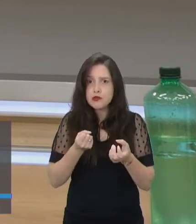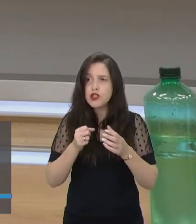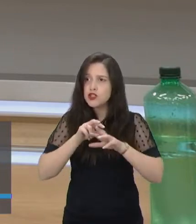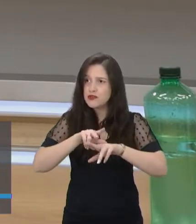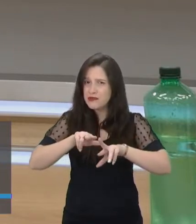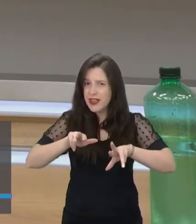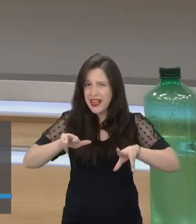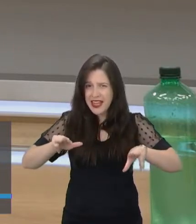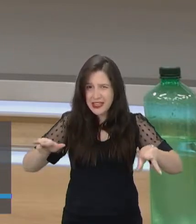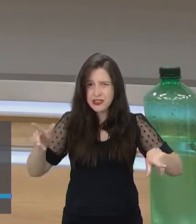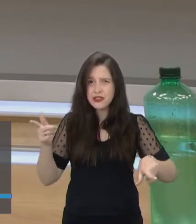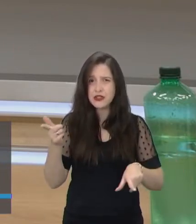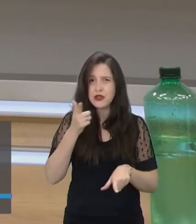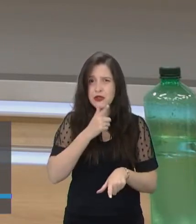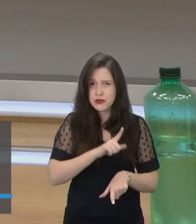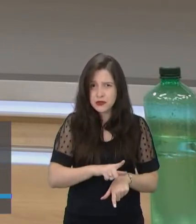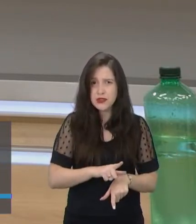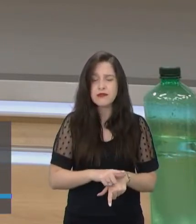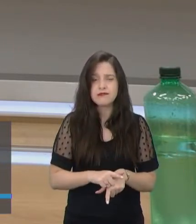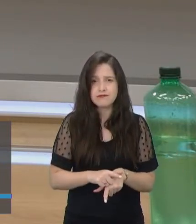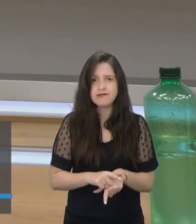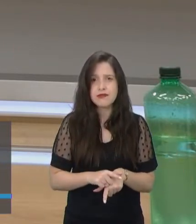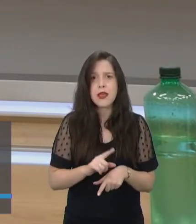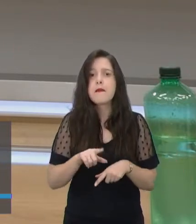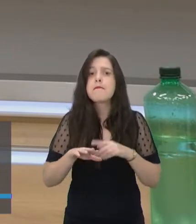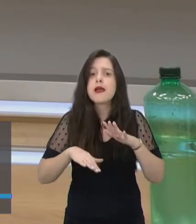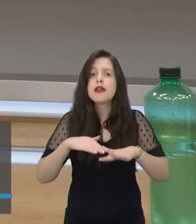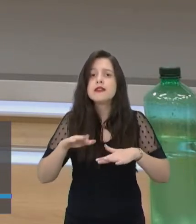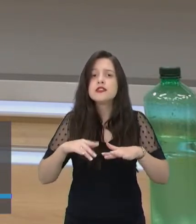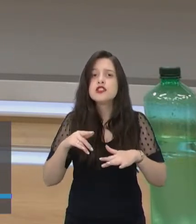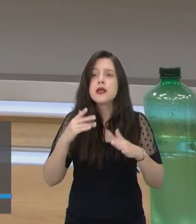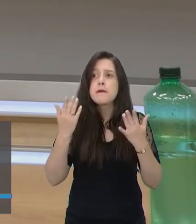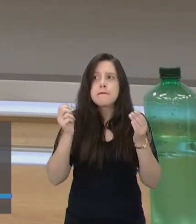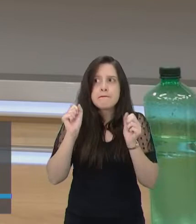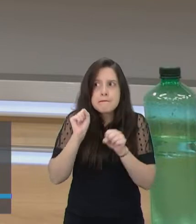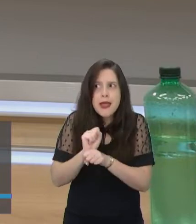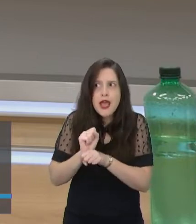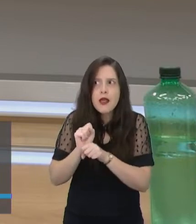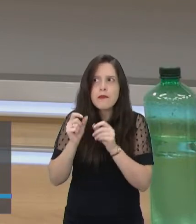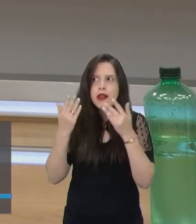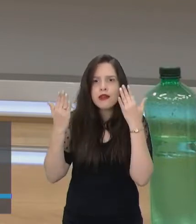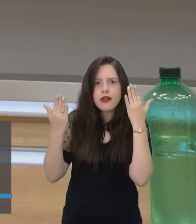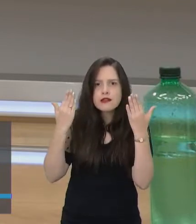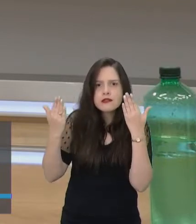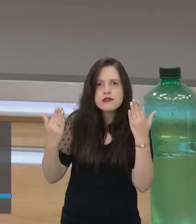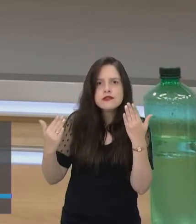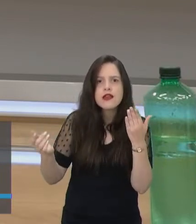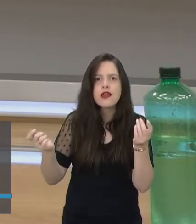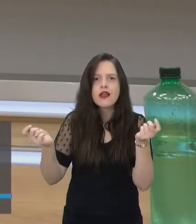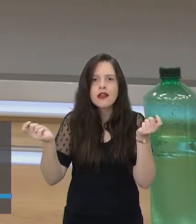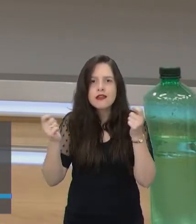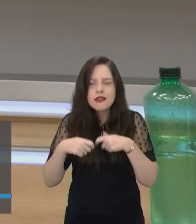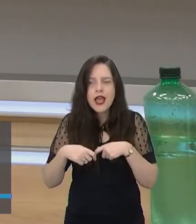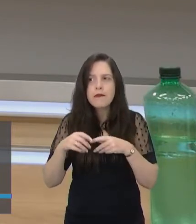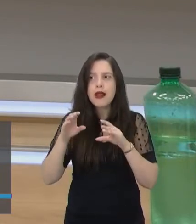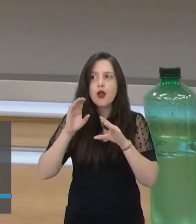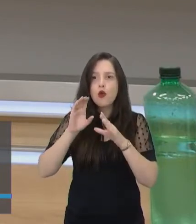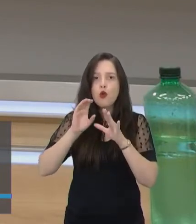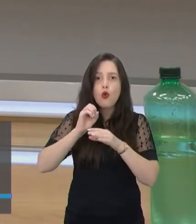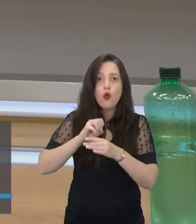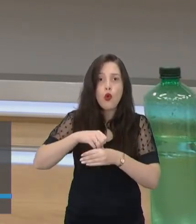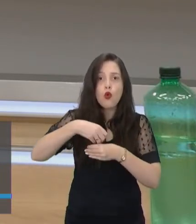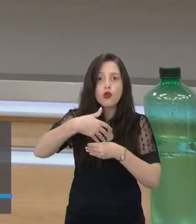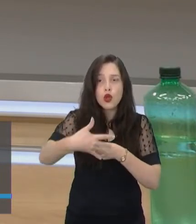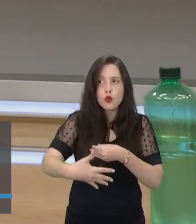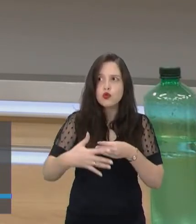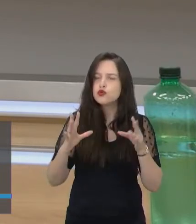diferentes que chega a ser um conteúdo muito rico, quando a gente para analisar tanto cada partezinha do conteúdo, tanto ele como um